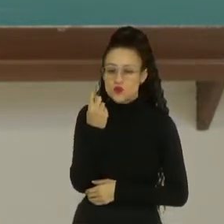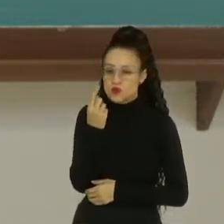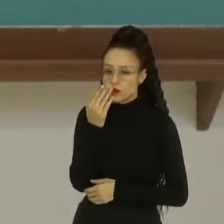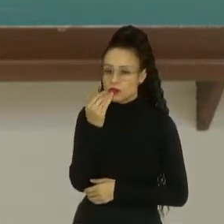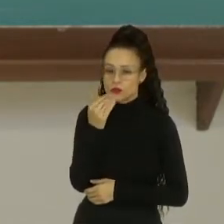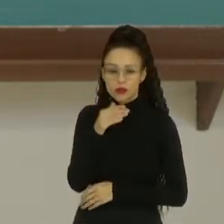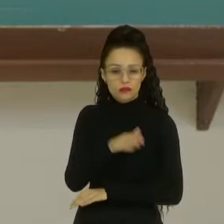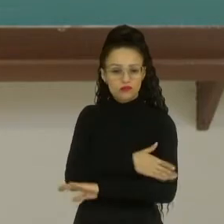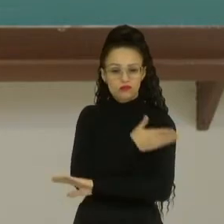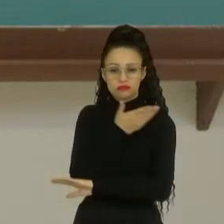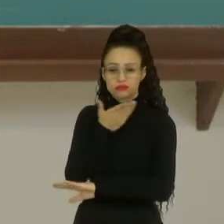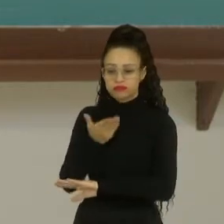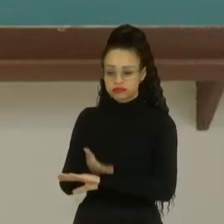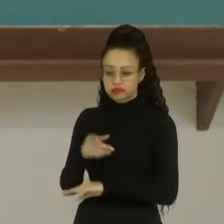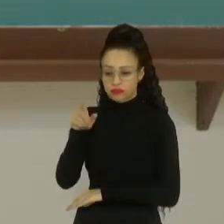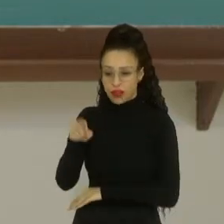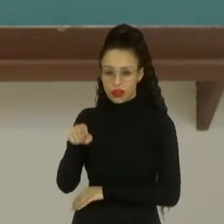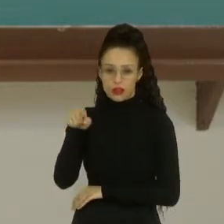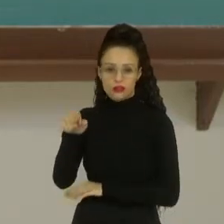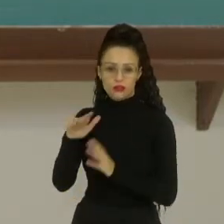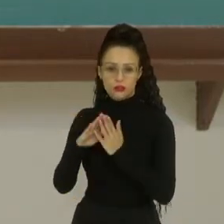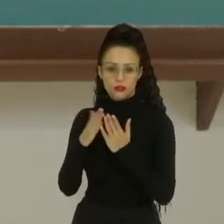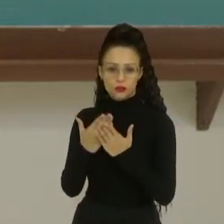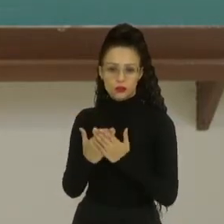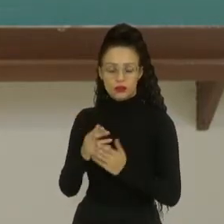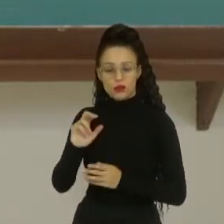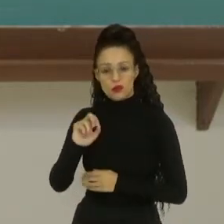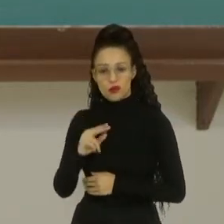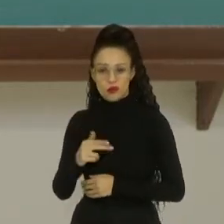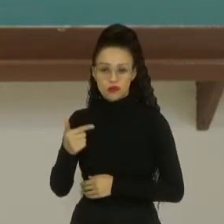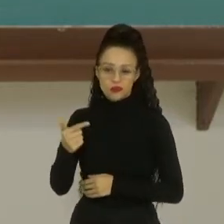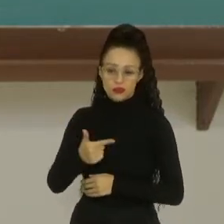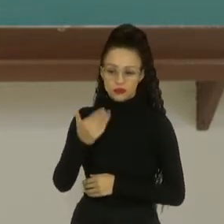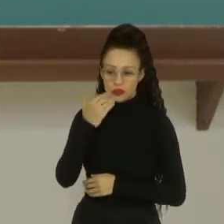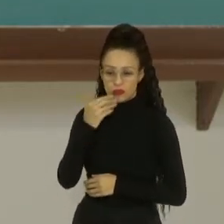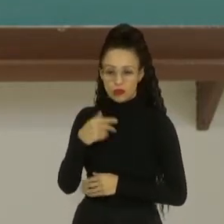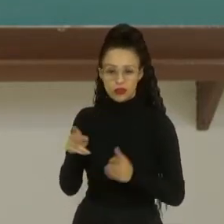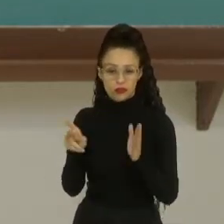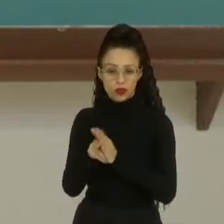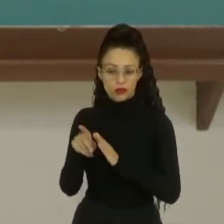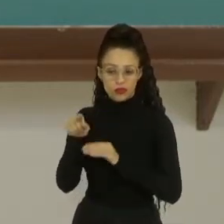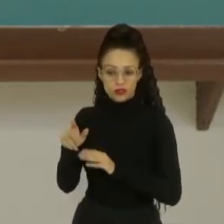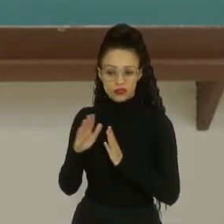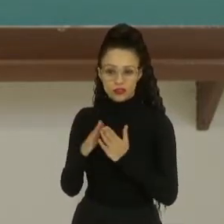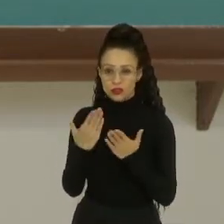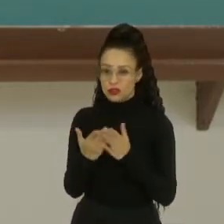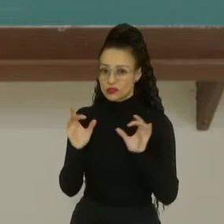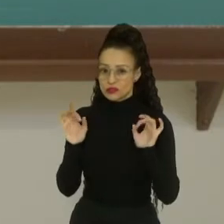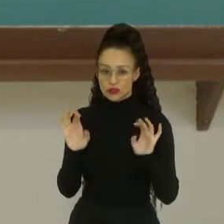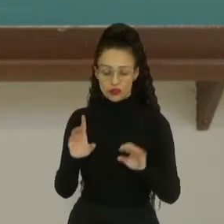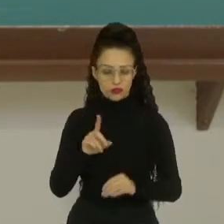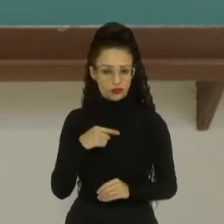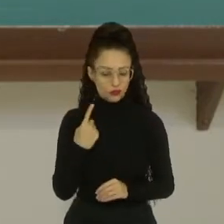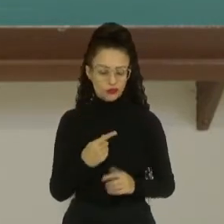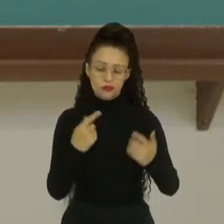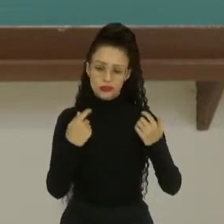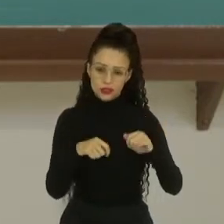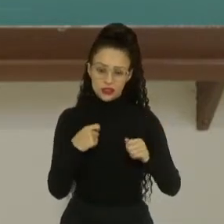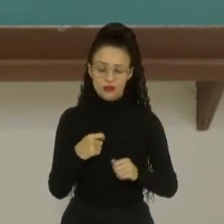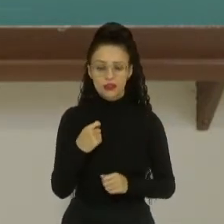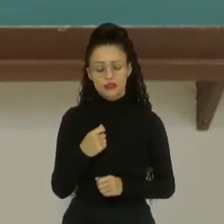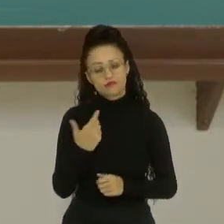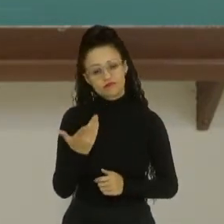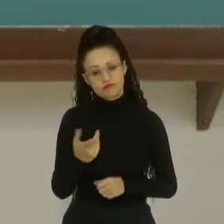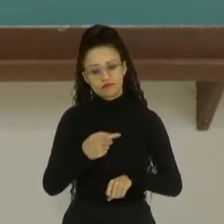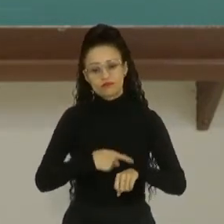por exemplo, né? Ou a segunda refeição do seu dia, talvez apenas, né? Quando nós deveríamos ter vários